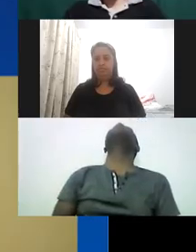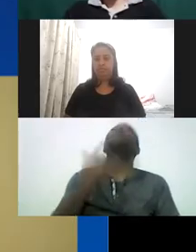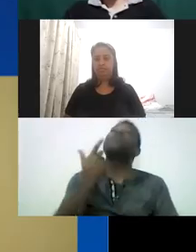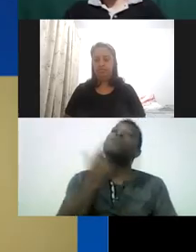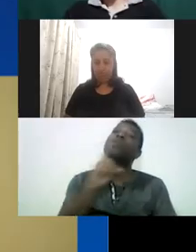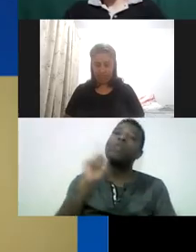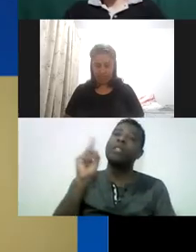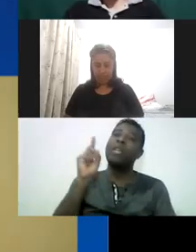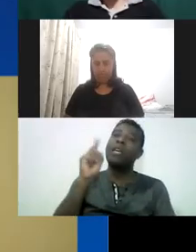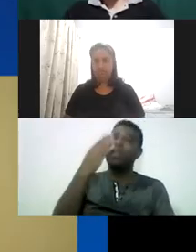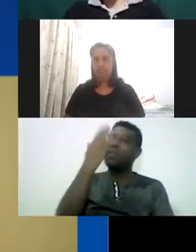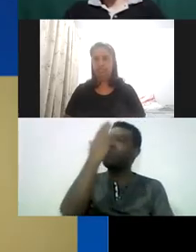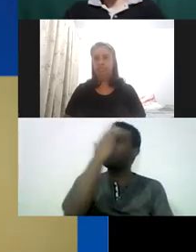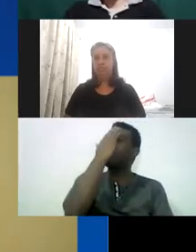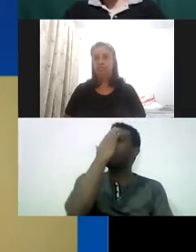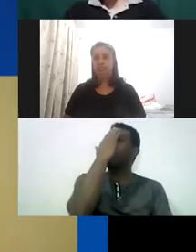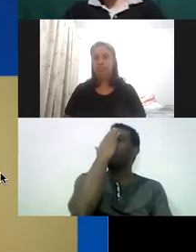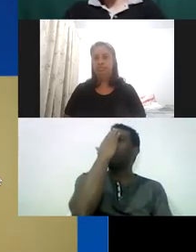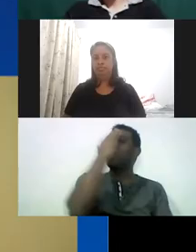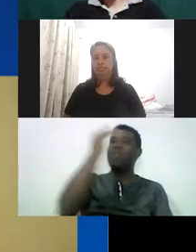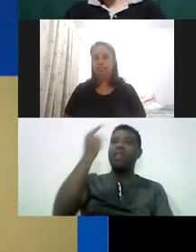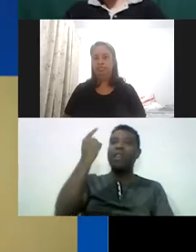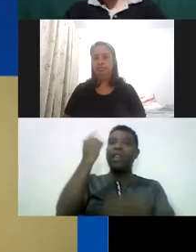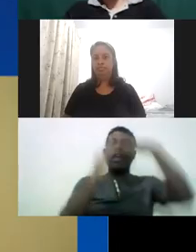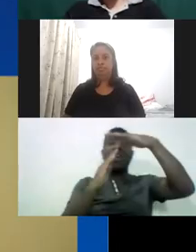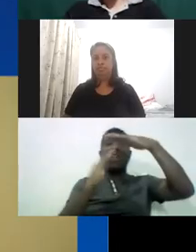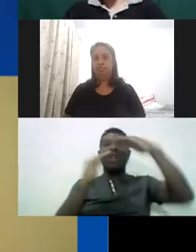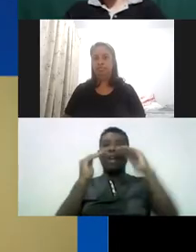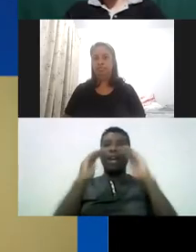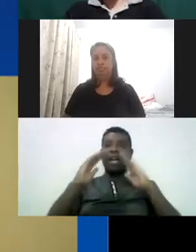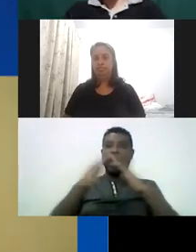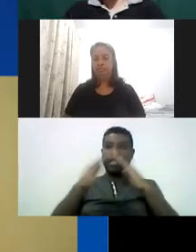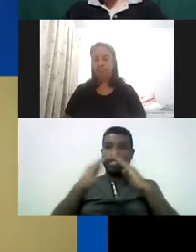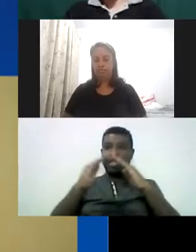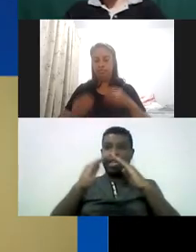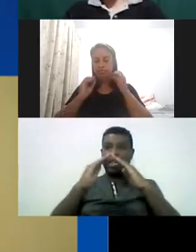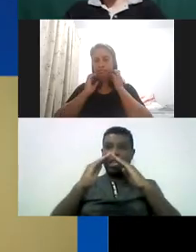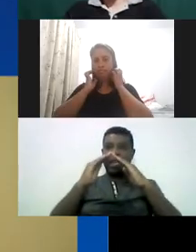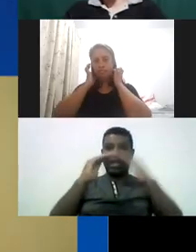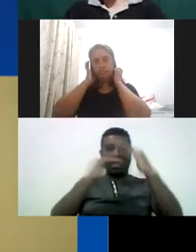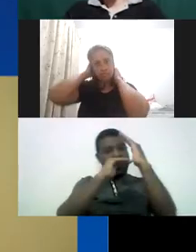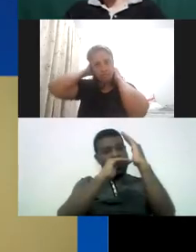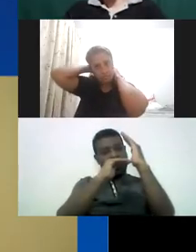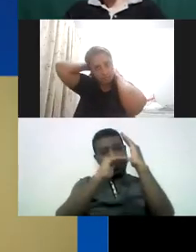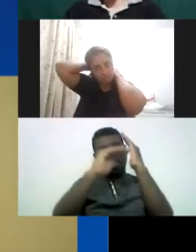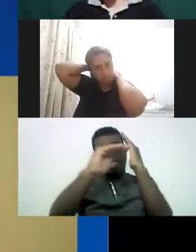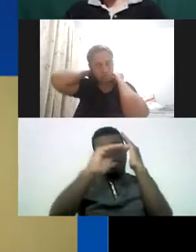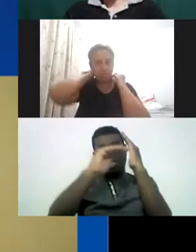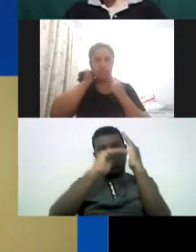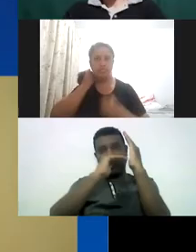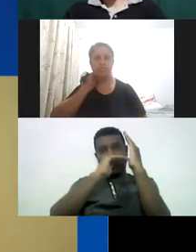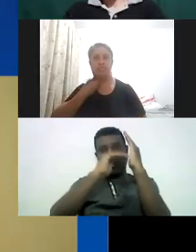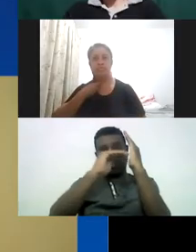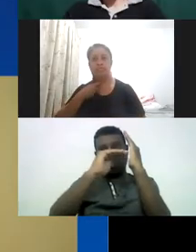coluna cervical que impedem que ele estenda excessivamente. São os músculos ióides. Nós temos o músculo suprioide e